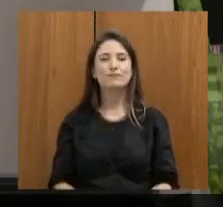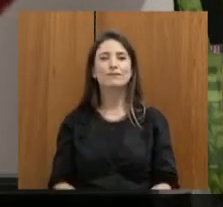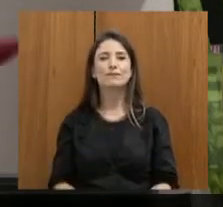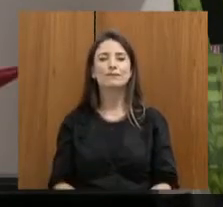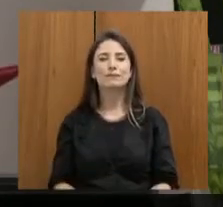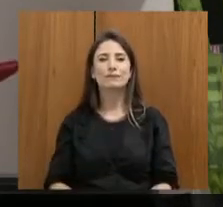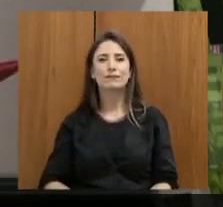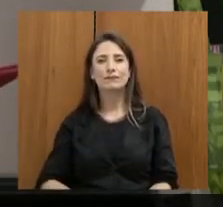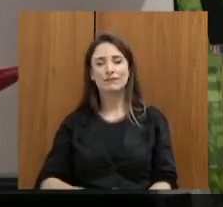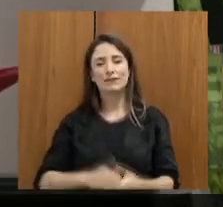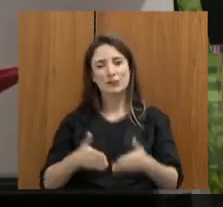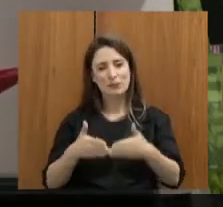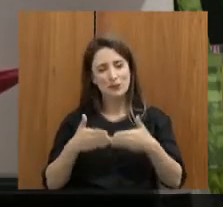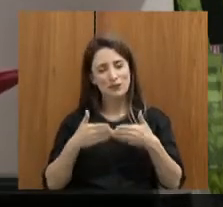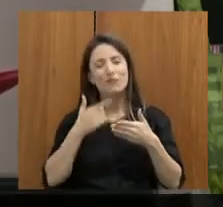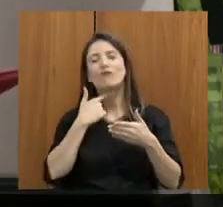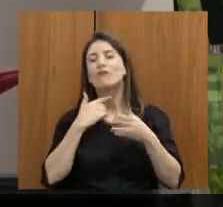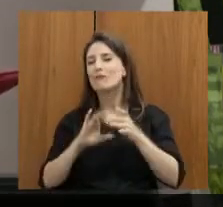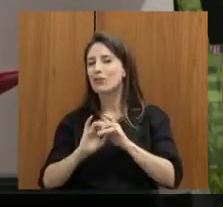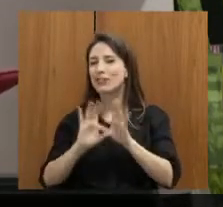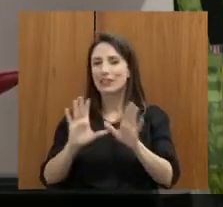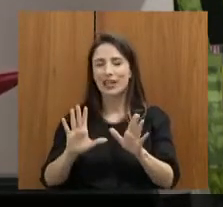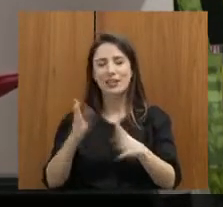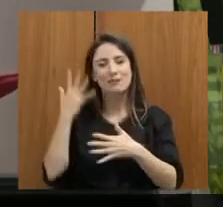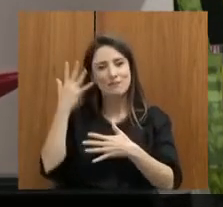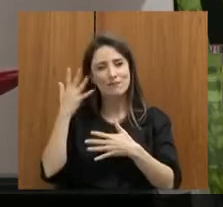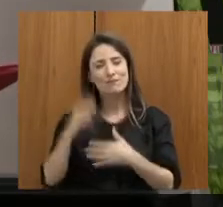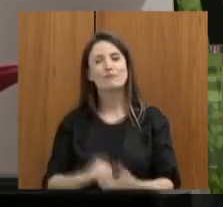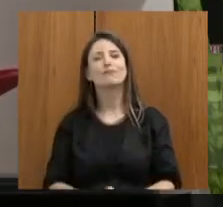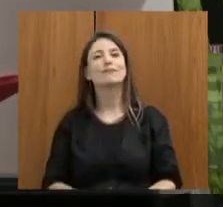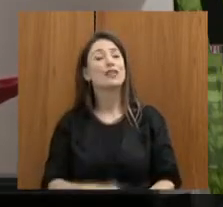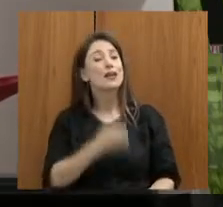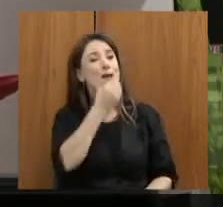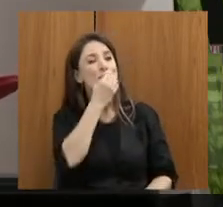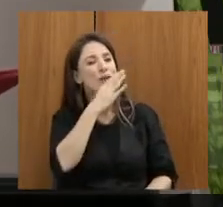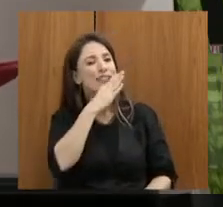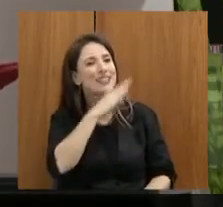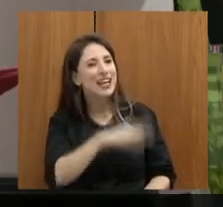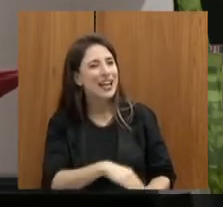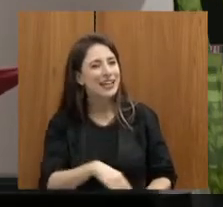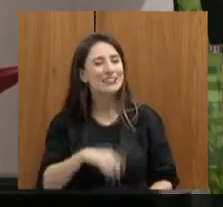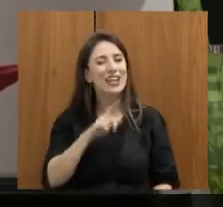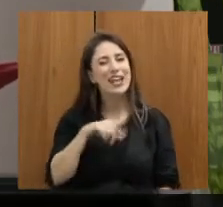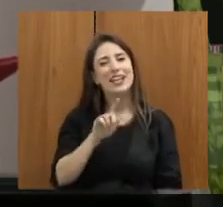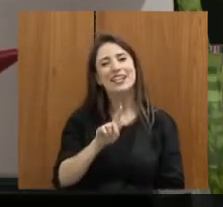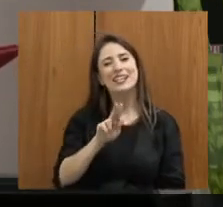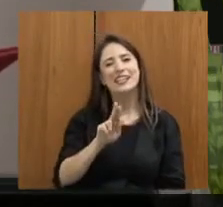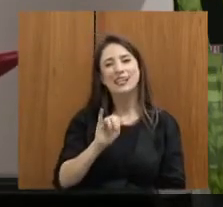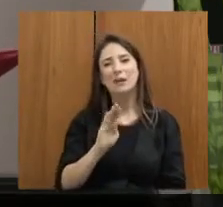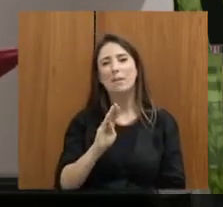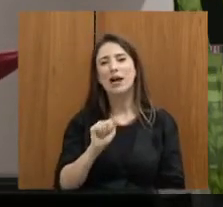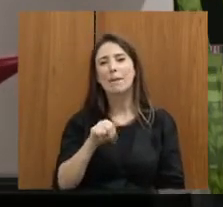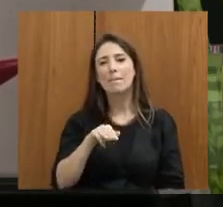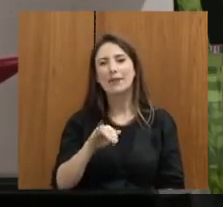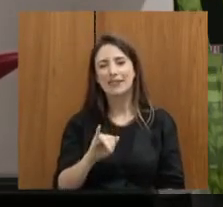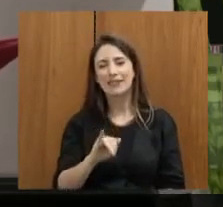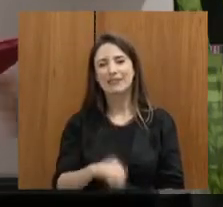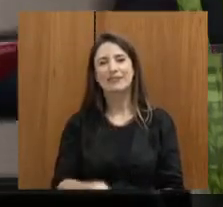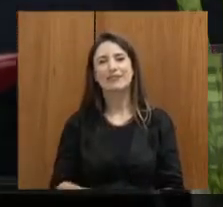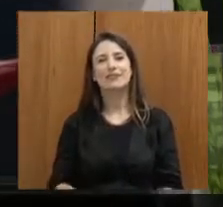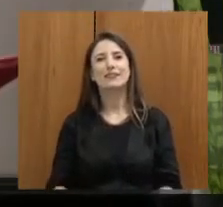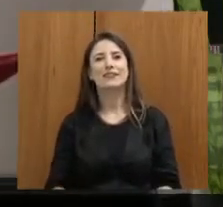IBM Por favor fica à vontade ta meio alto para você pode abaixar um